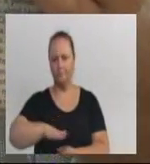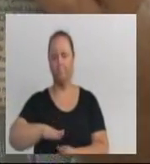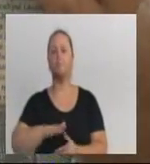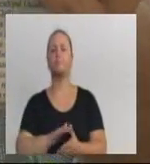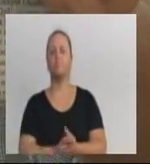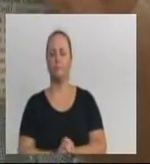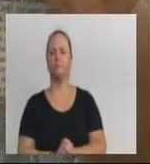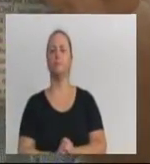comanda